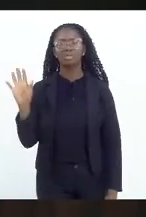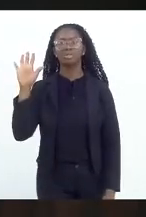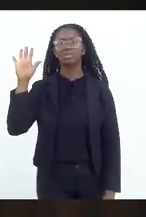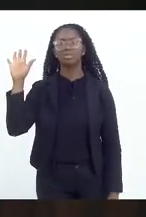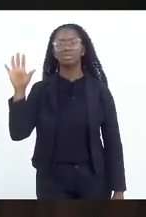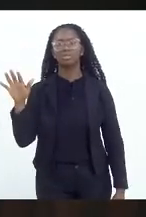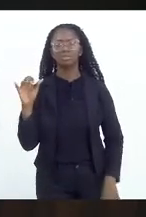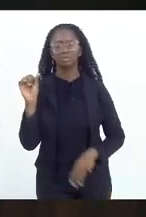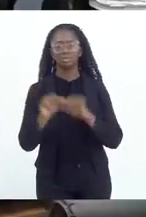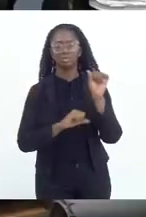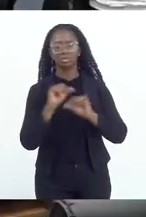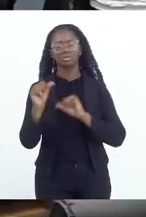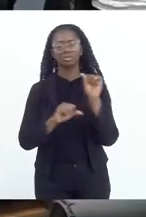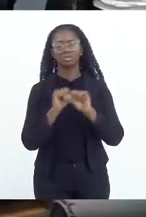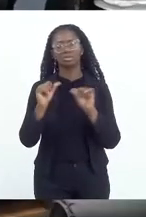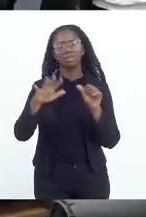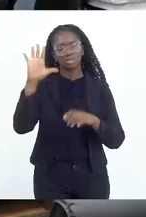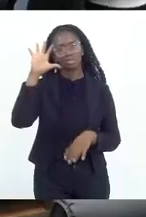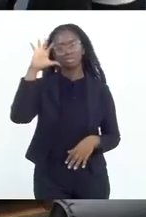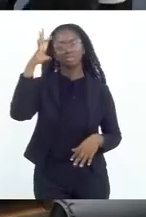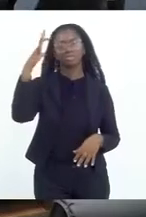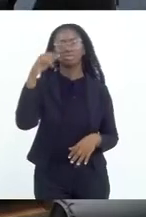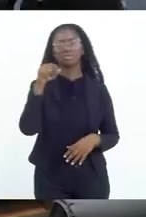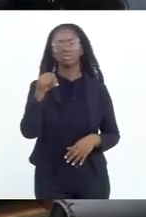Que altera a resolução